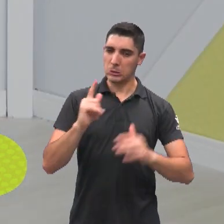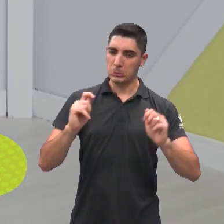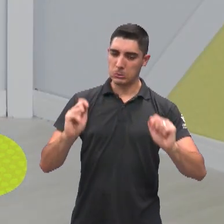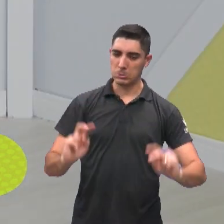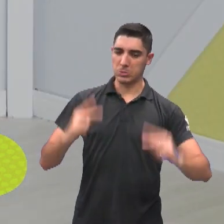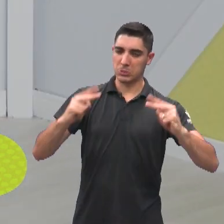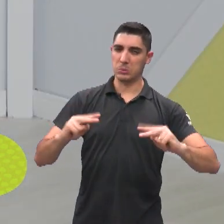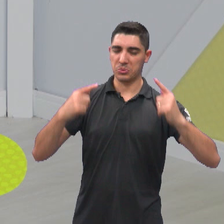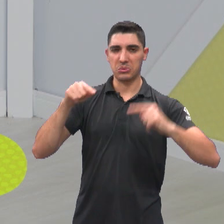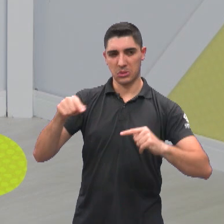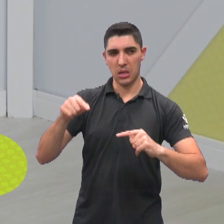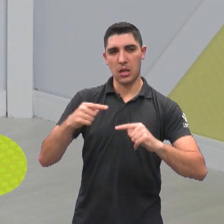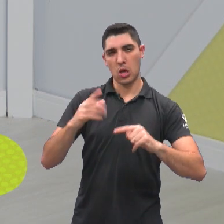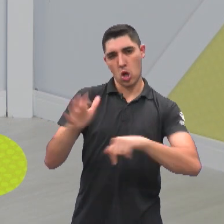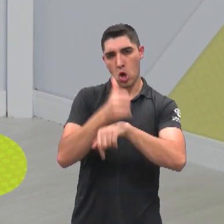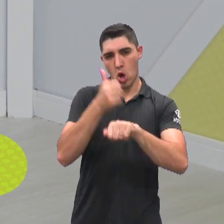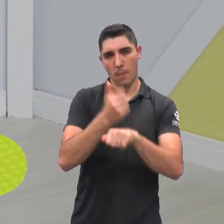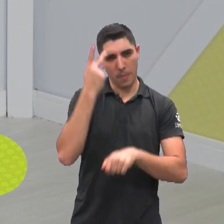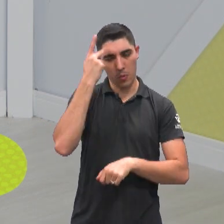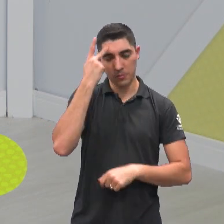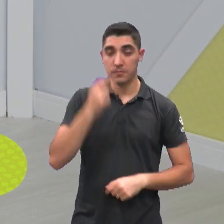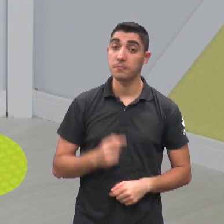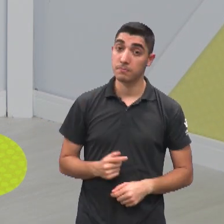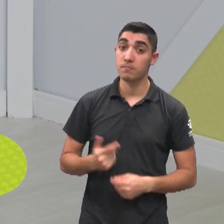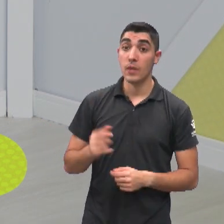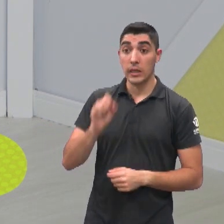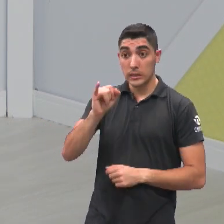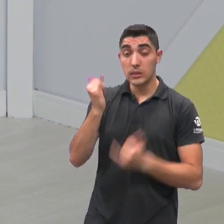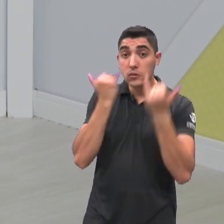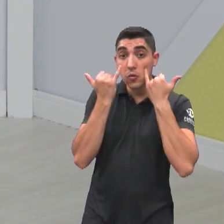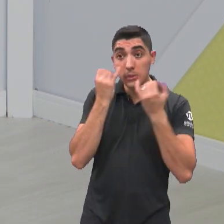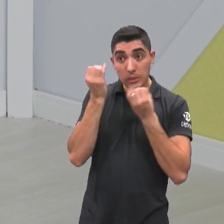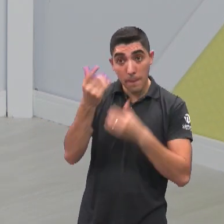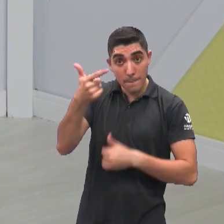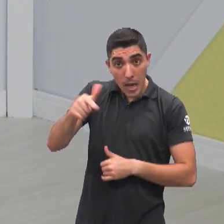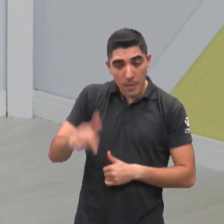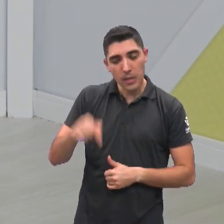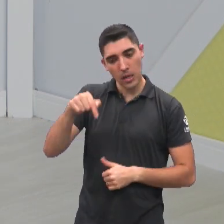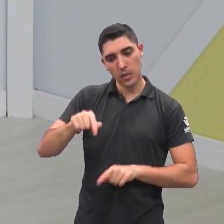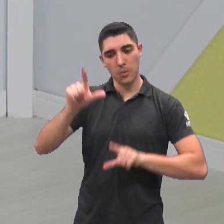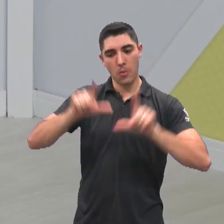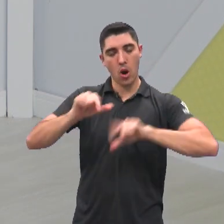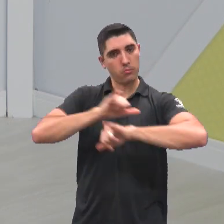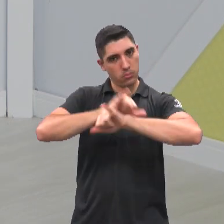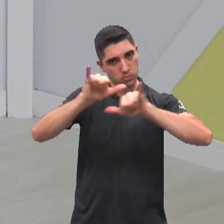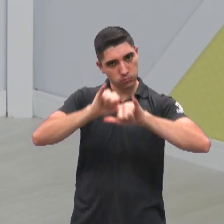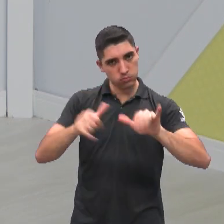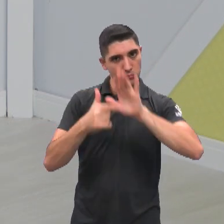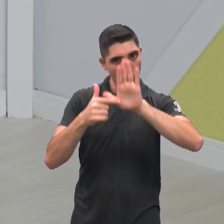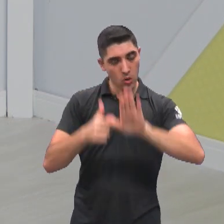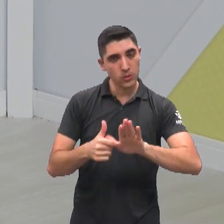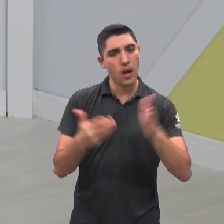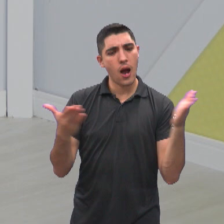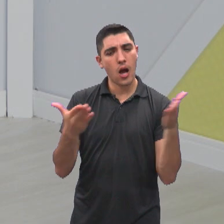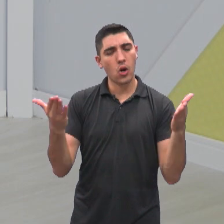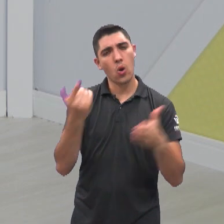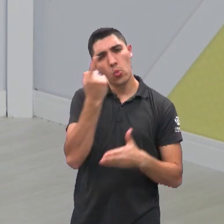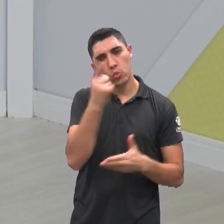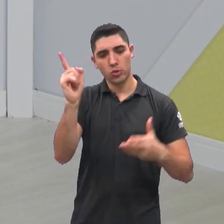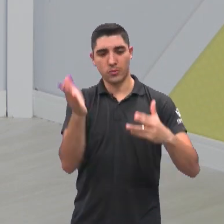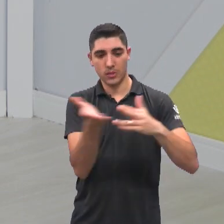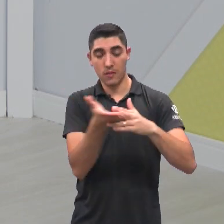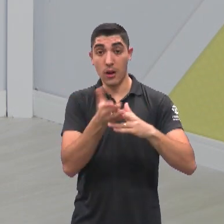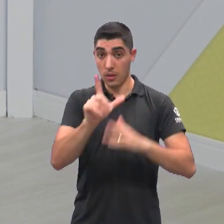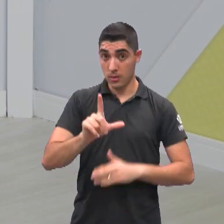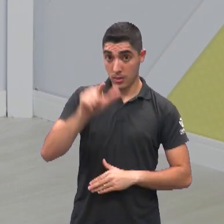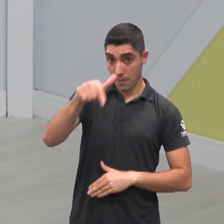claro, tendo mais informações da Águia do Vale, a gente traz para você, te atualiza aqui no nosso Hora do Esporte, que faz o último break do dia. Na